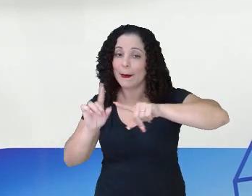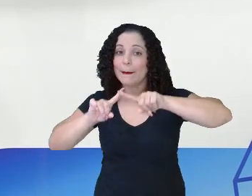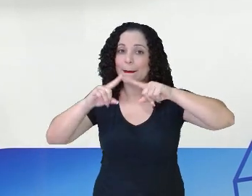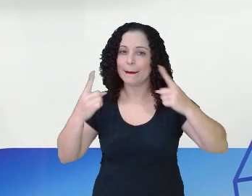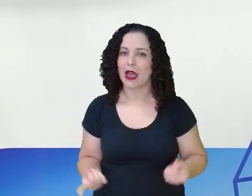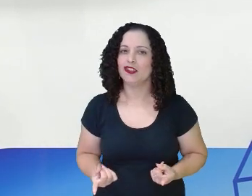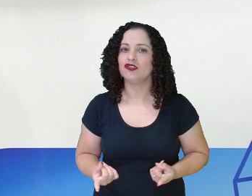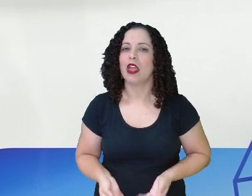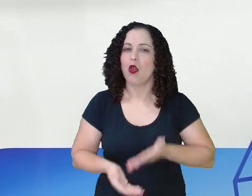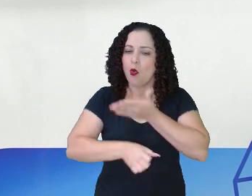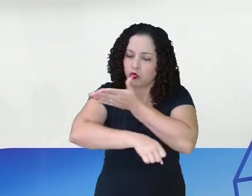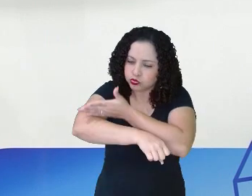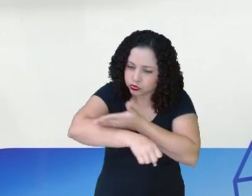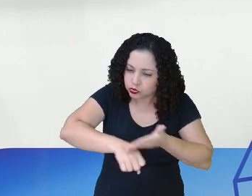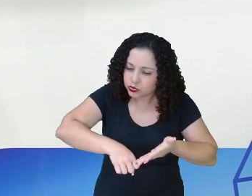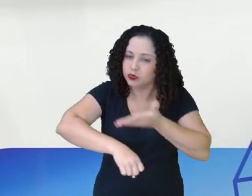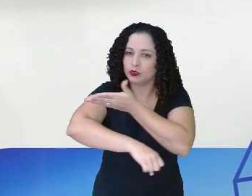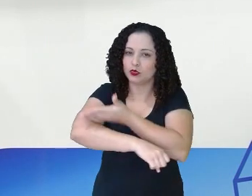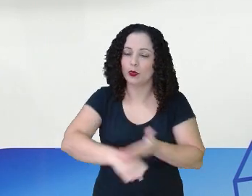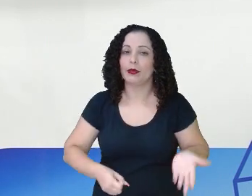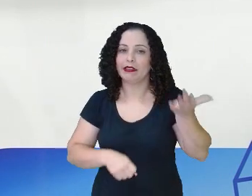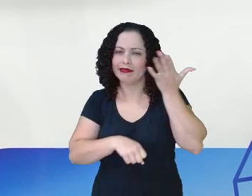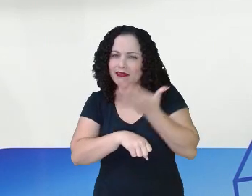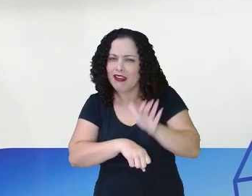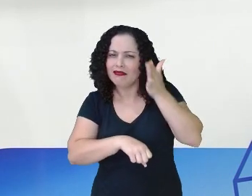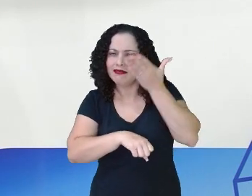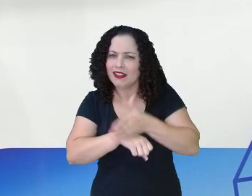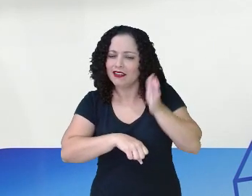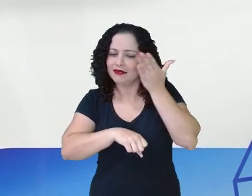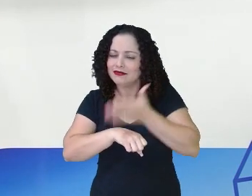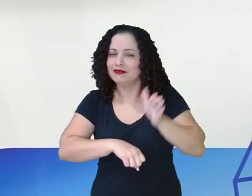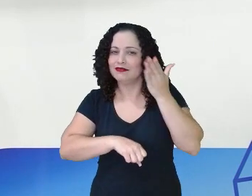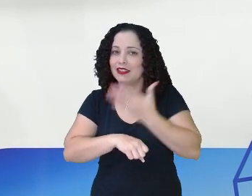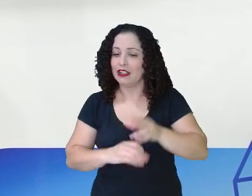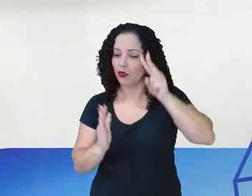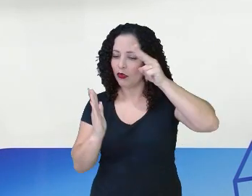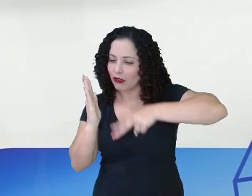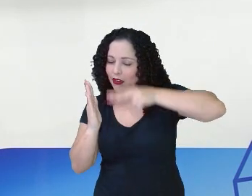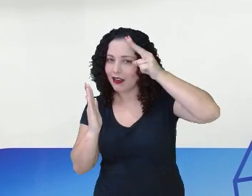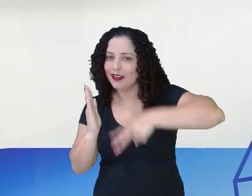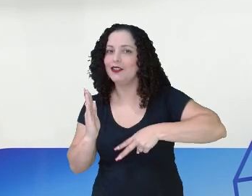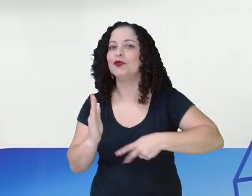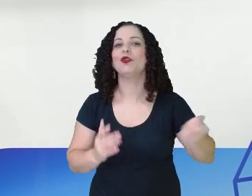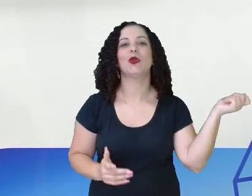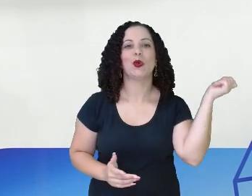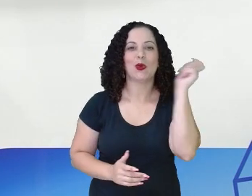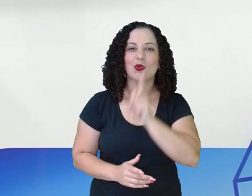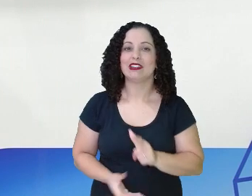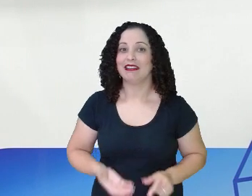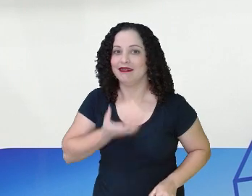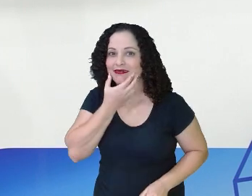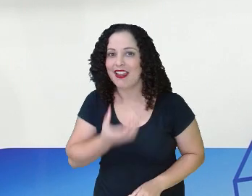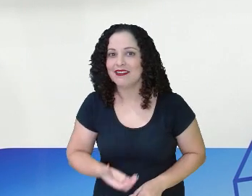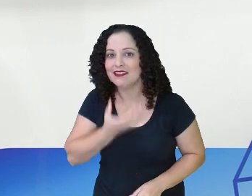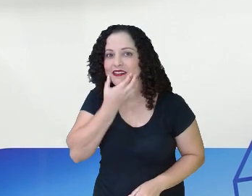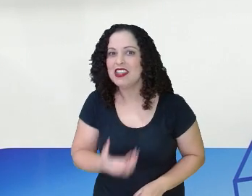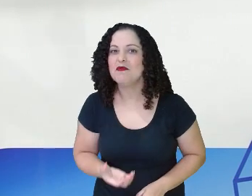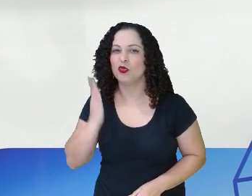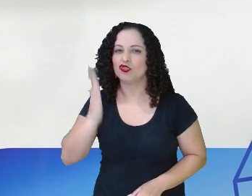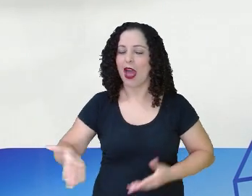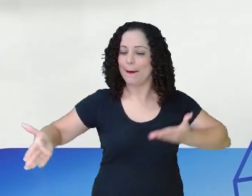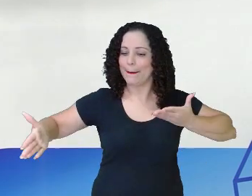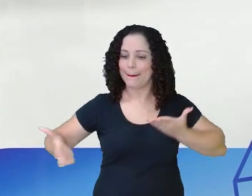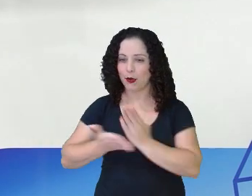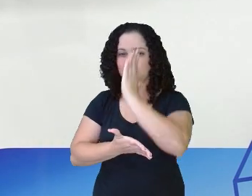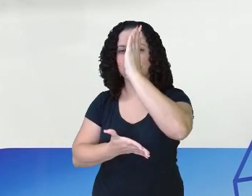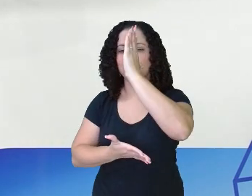do hábito, a partir da leitura que vão fazendo, a partir dos assuntos, em dezembro estará craque.